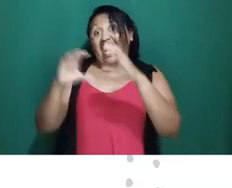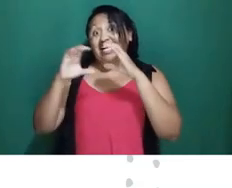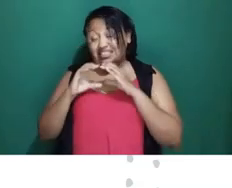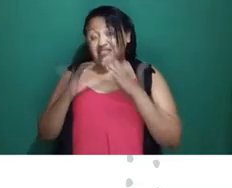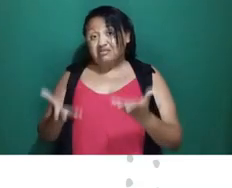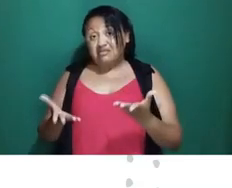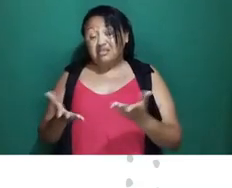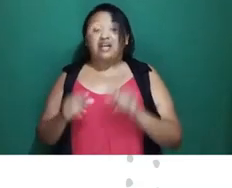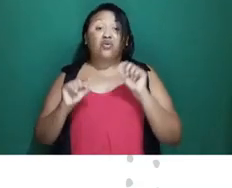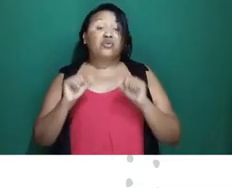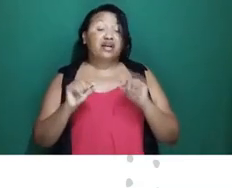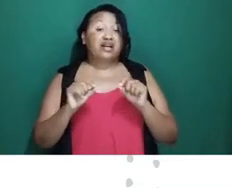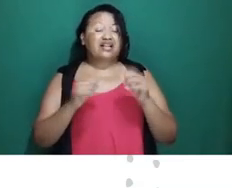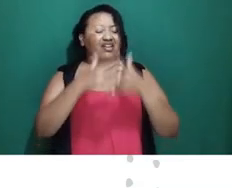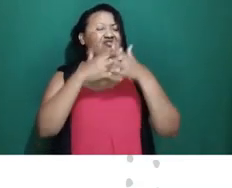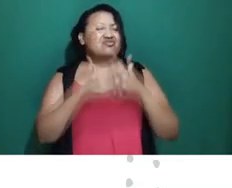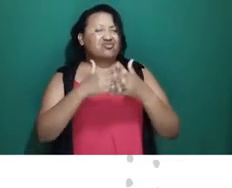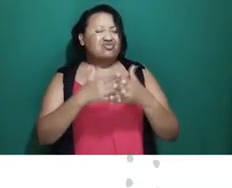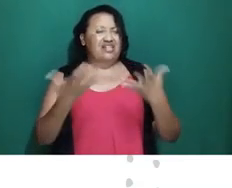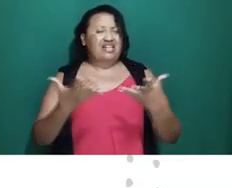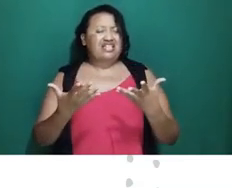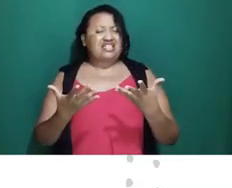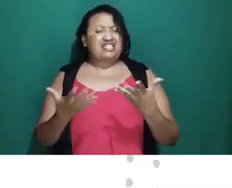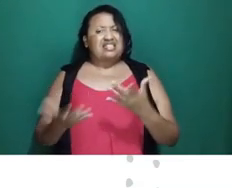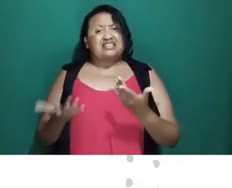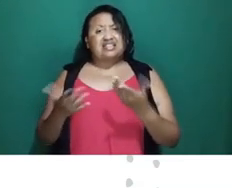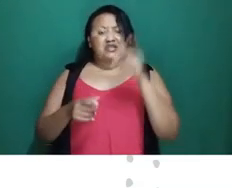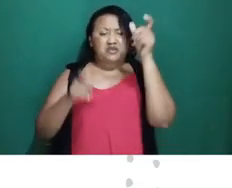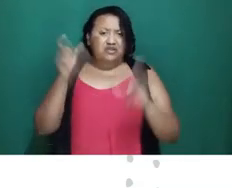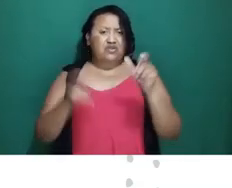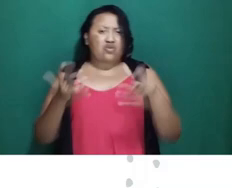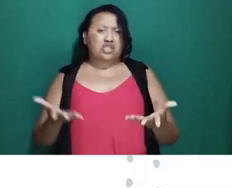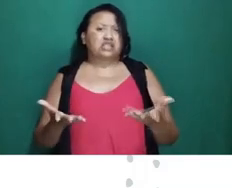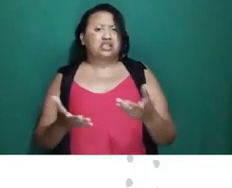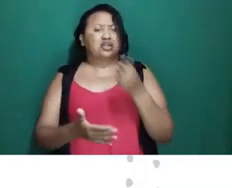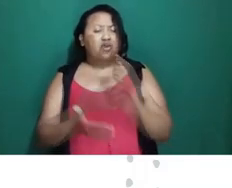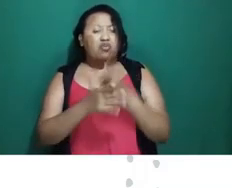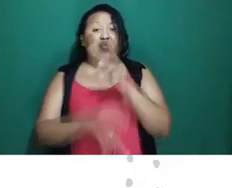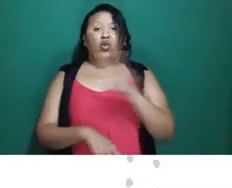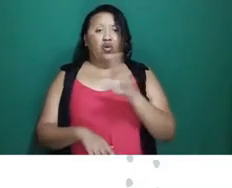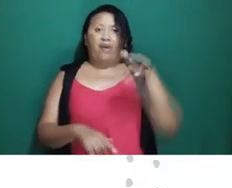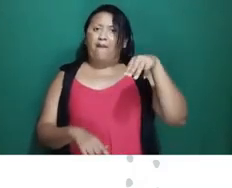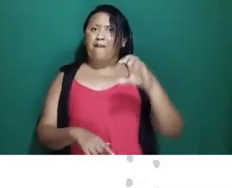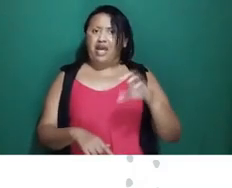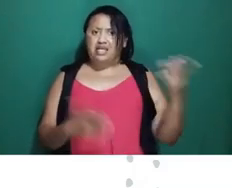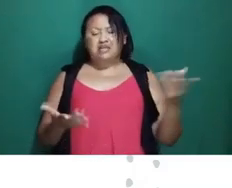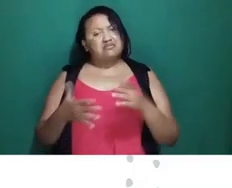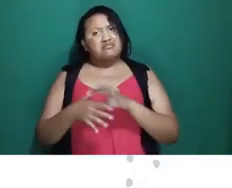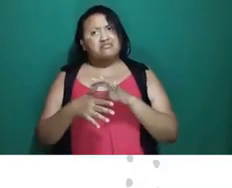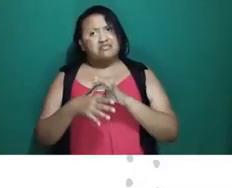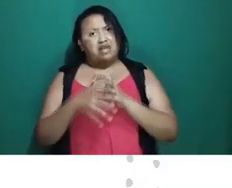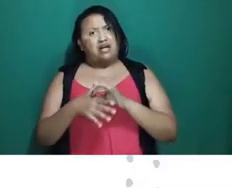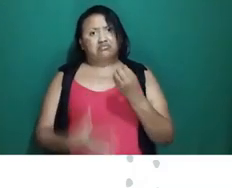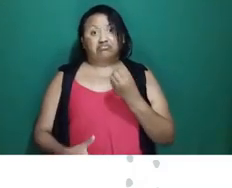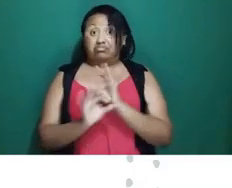o que geral que gerou essa confusão essa insatisfação os consumidores foi o nome da sanduíche né picanha que você